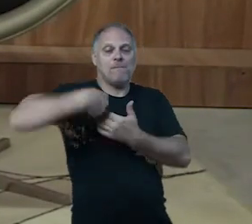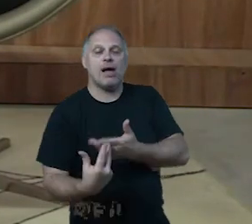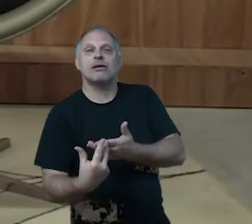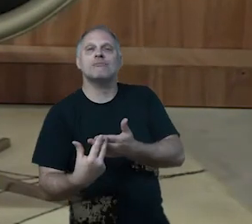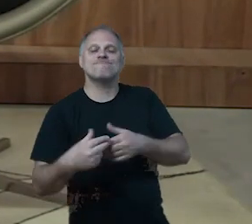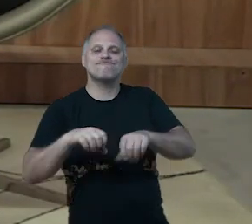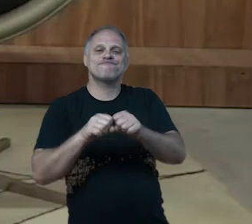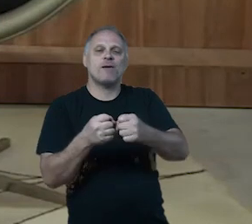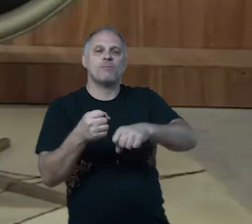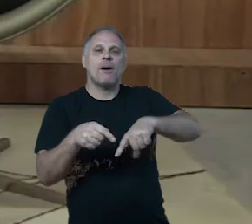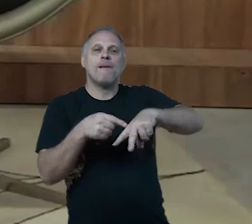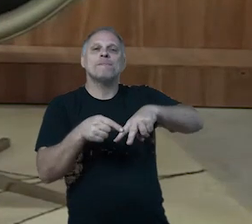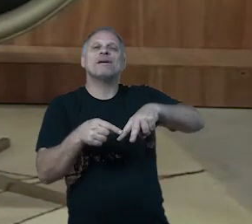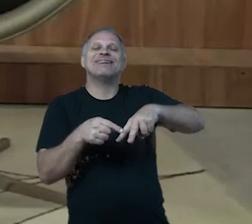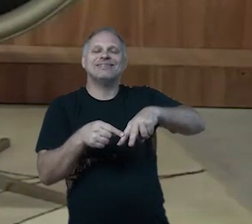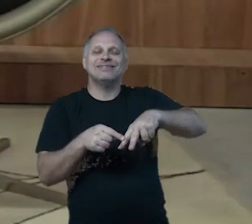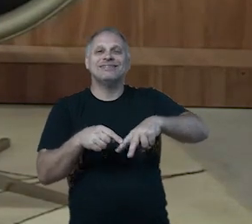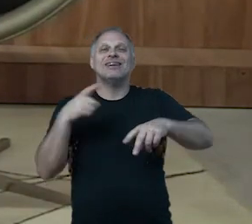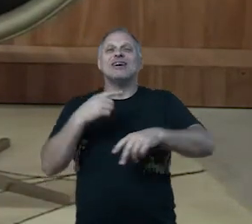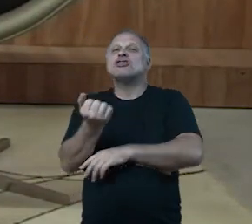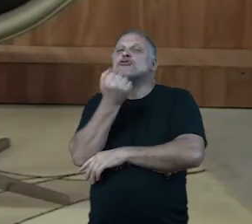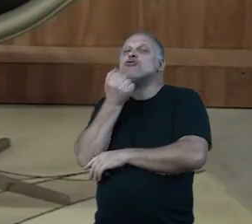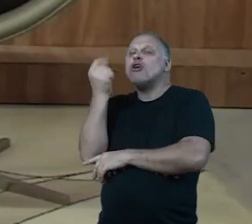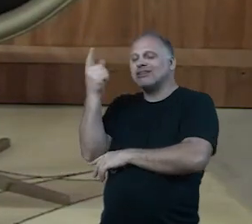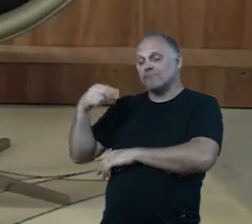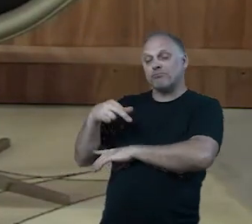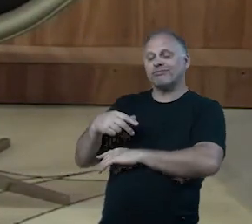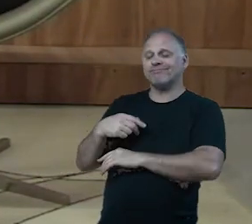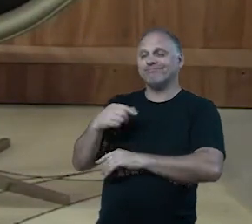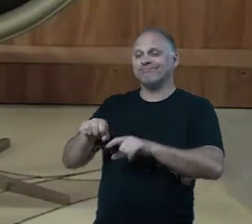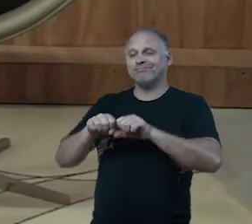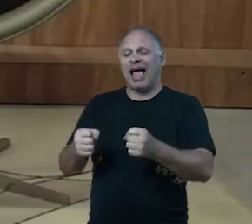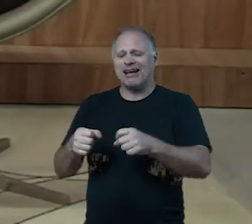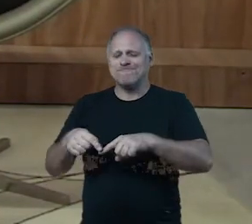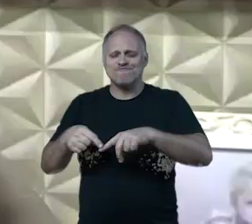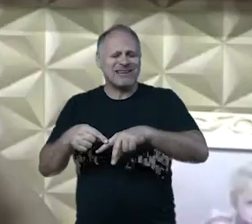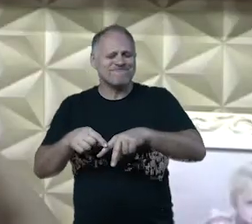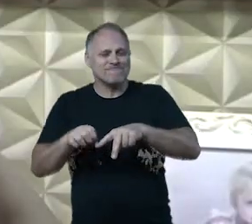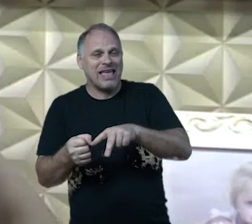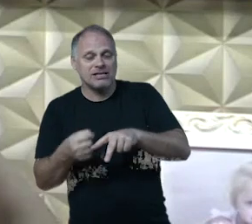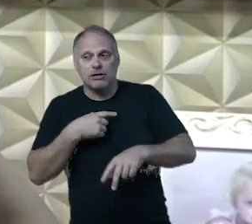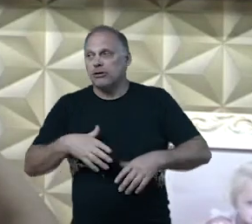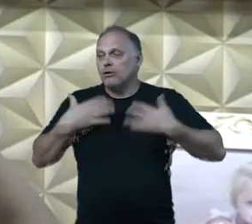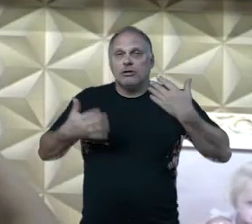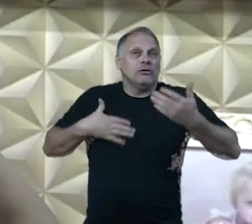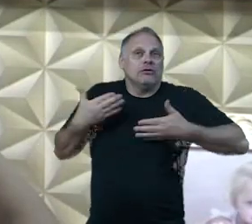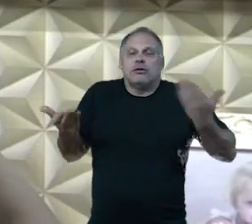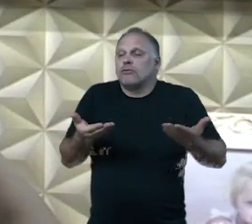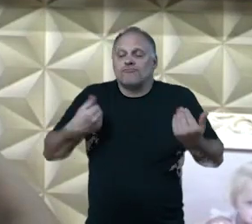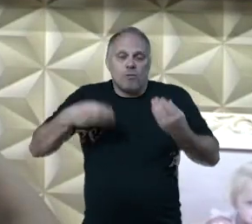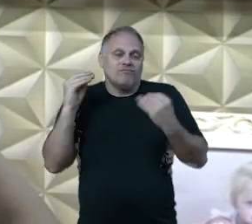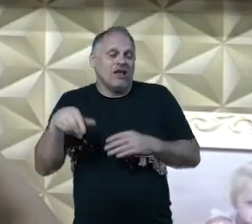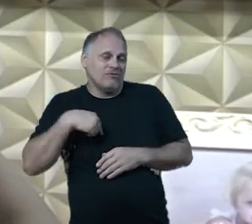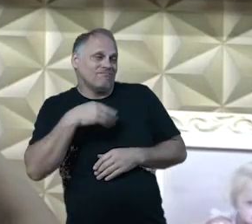caiu num buraco, a gente estava em Torres, e aí ele acabou quebrando a perna. E a gente ficou apavorada, assim, só que